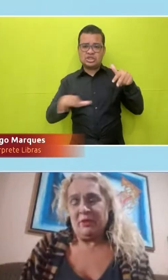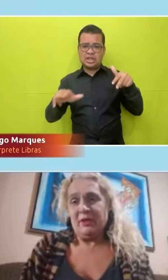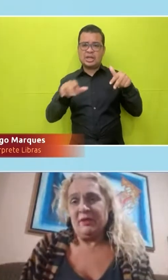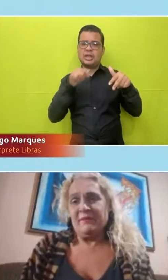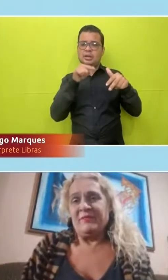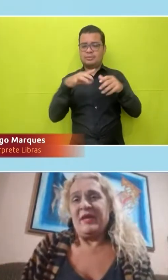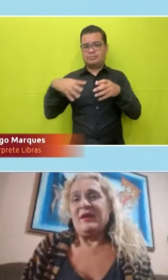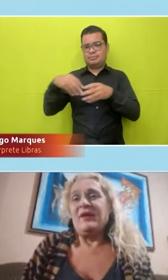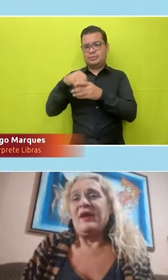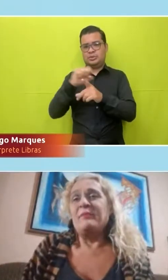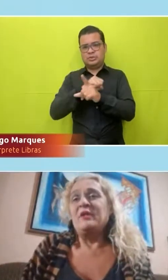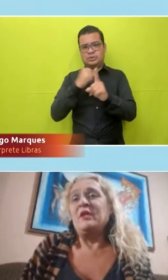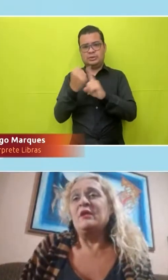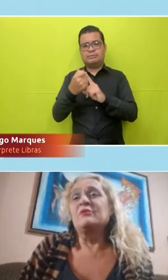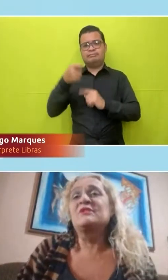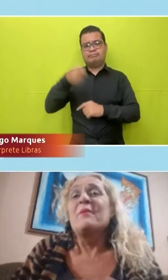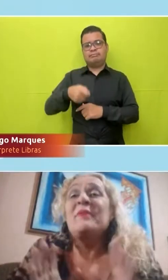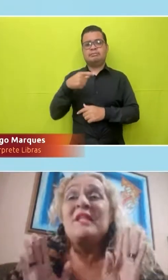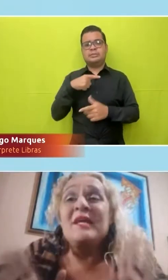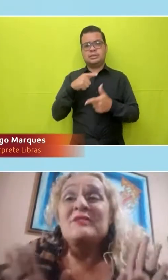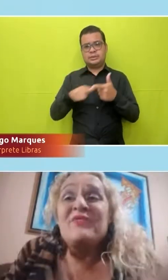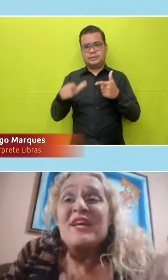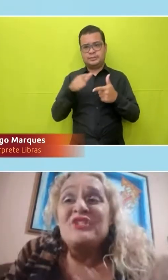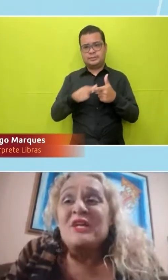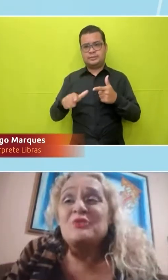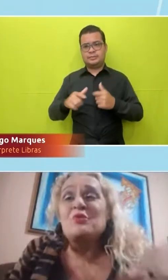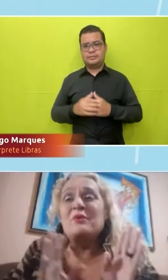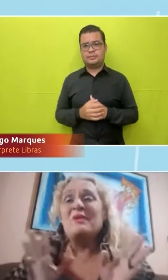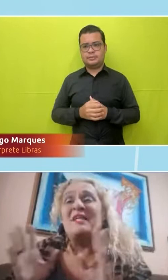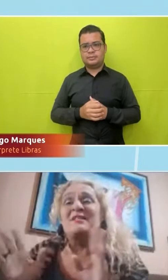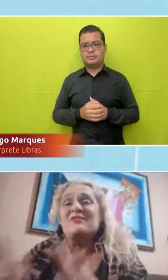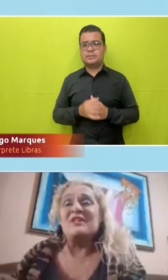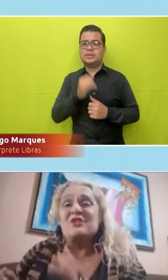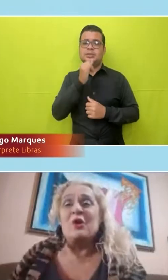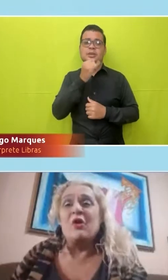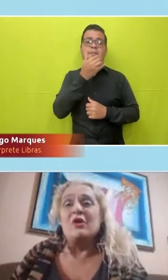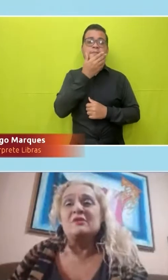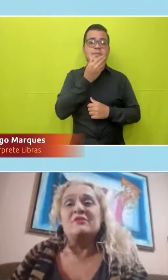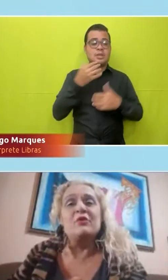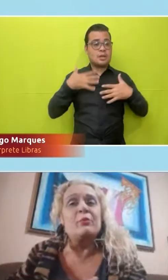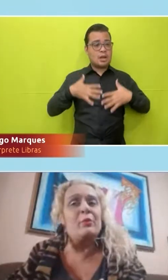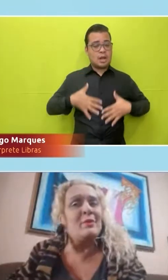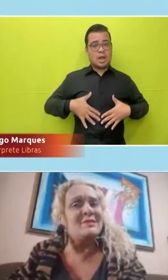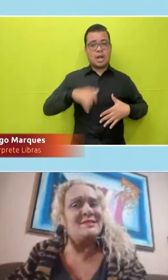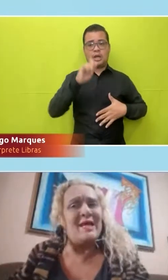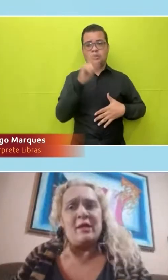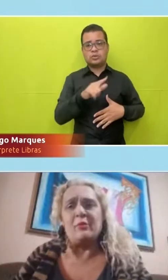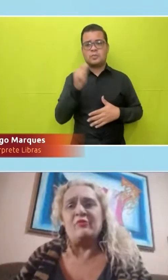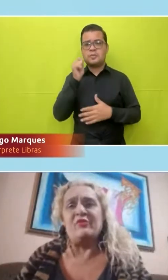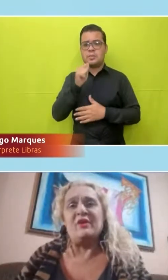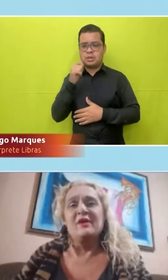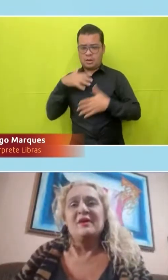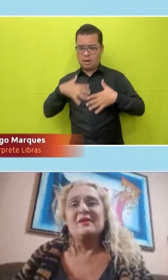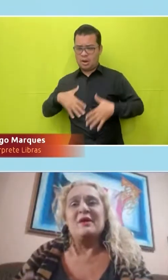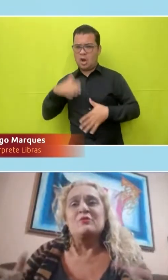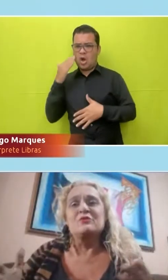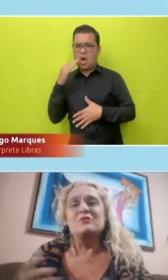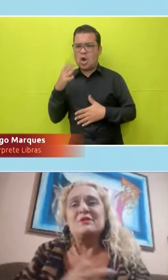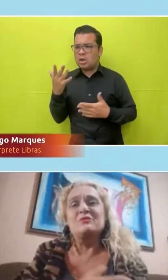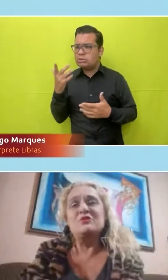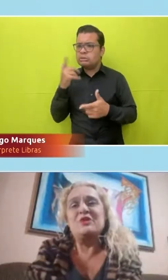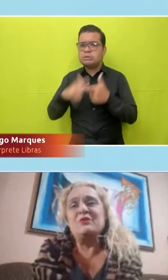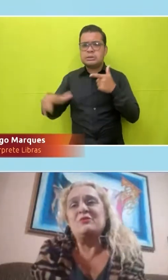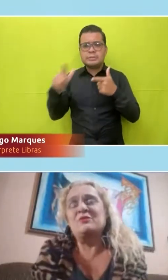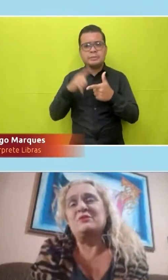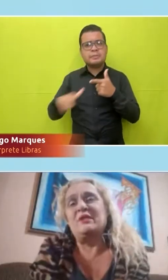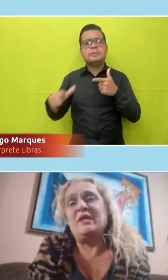problema, né? Beth, Meninos vestem azul e meninas vestem rosa, foi um problema sério, ao meu ver, da construção